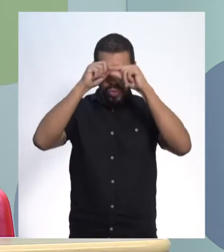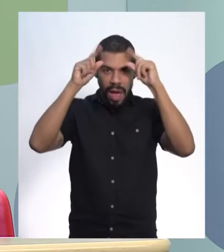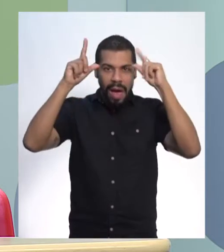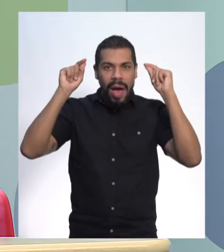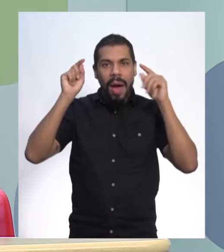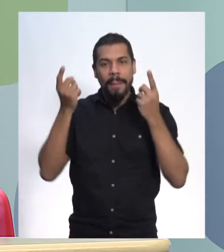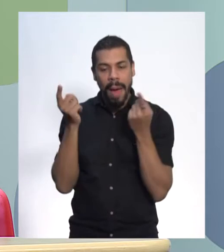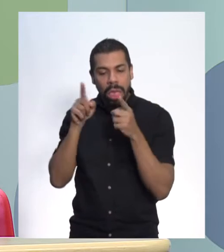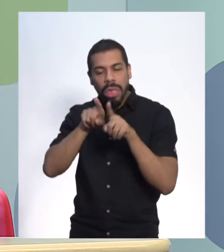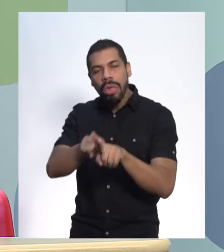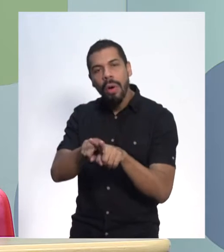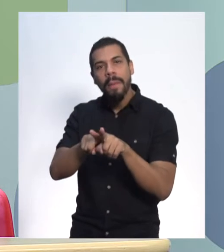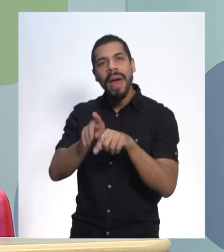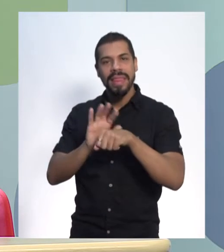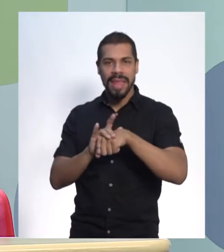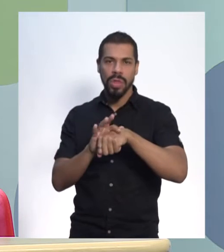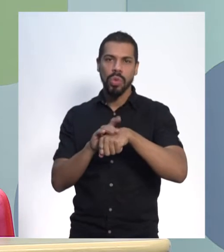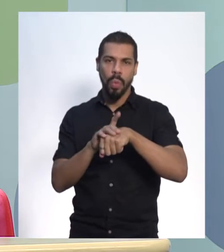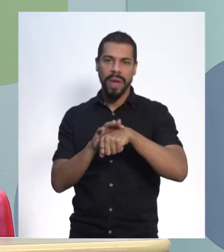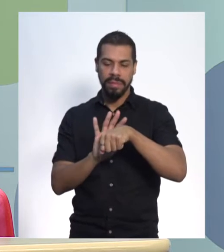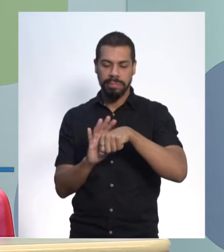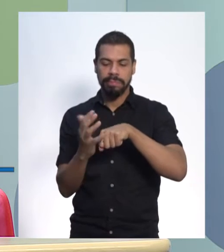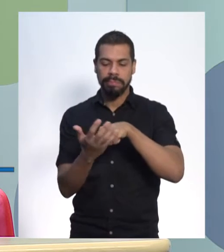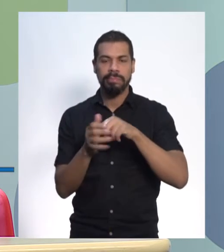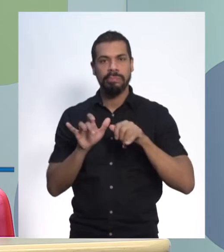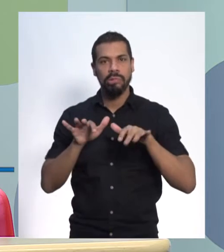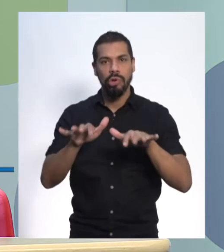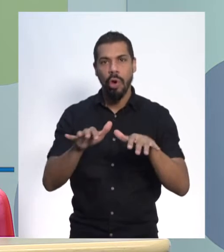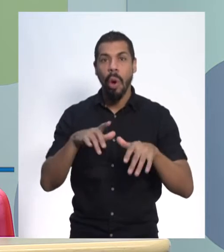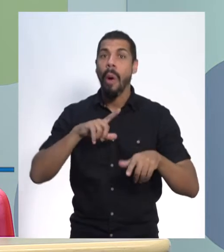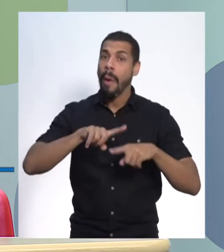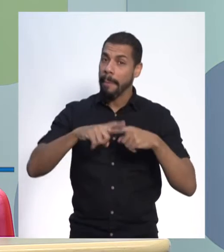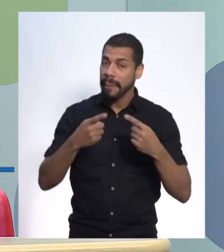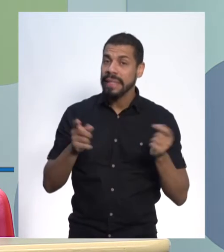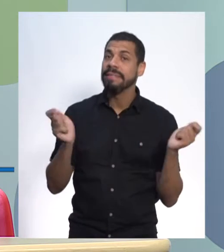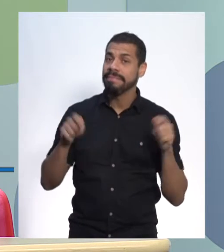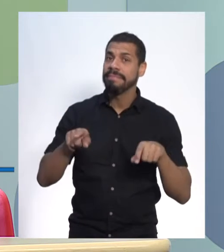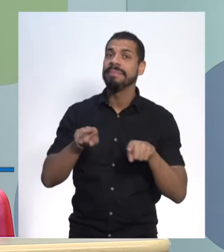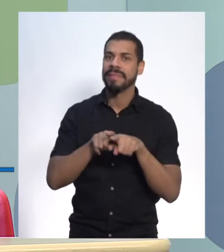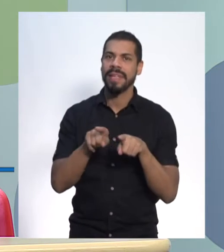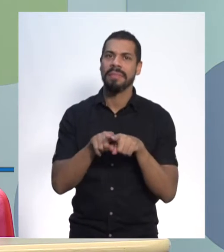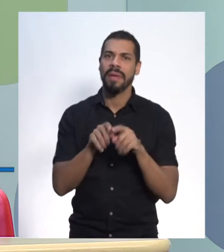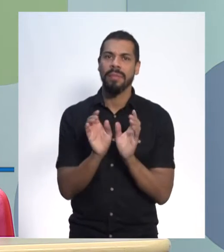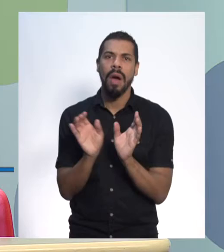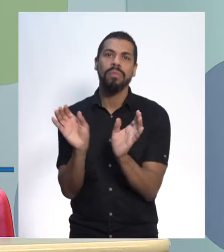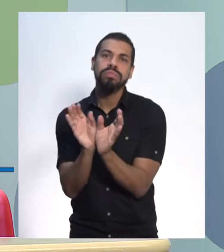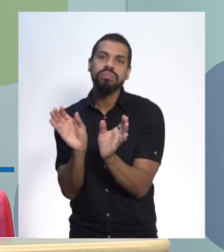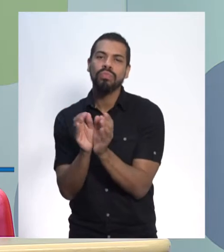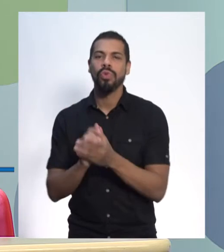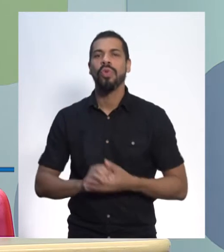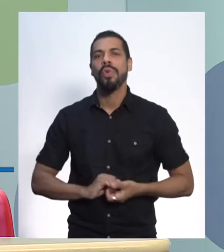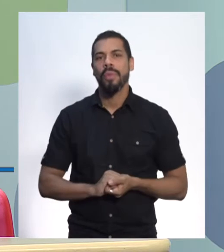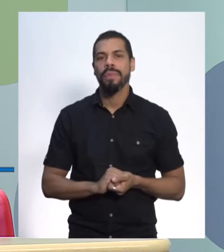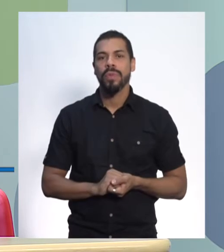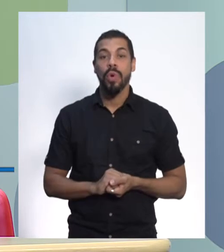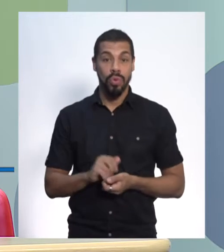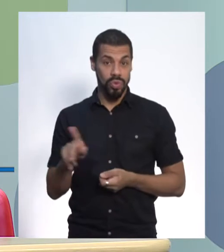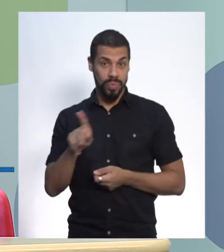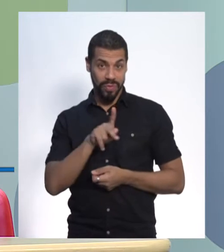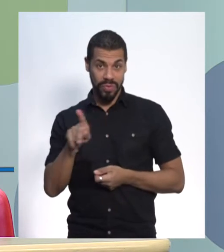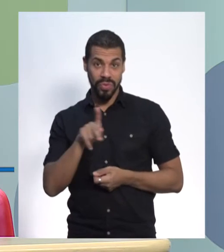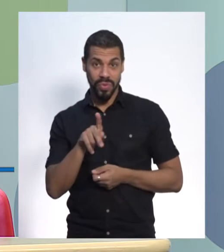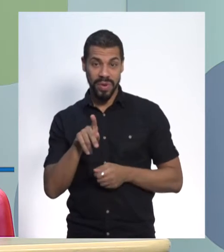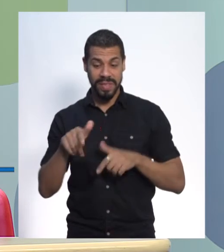para combater essa doença, né? Não só a ciência, né? Mas a gente tem outras pessoas que também atuam, né? Se a gente for pensar assim, os professores que estão em casa